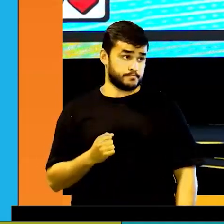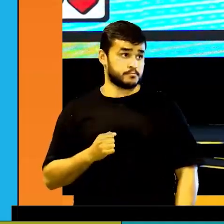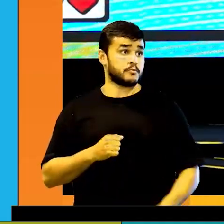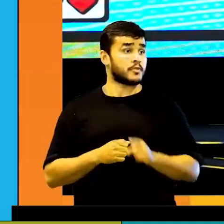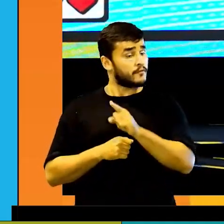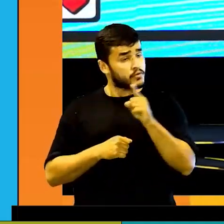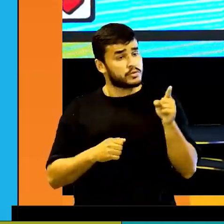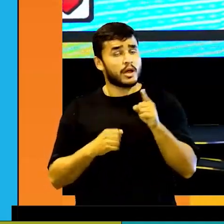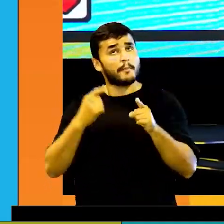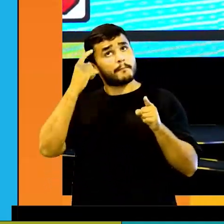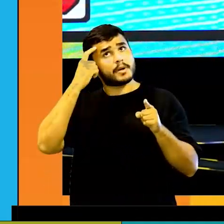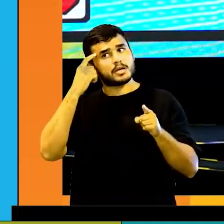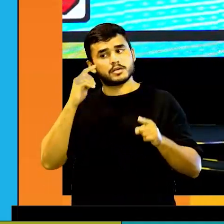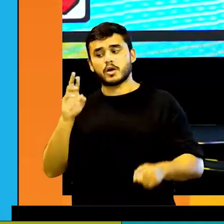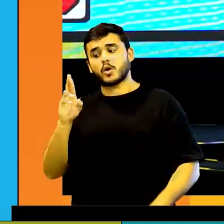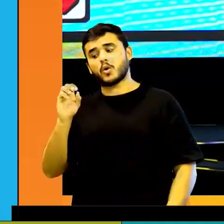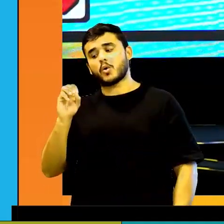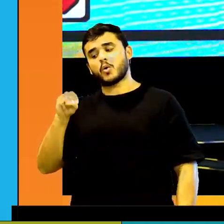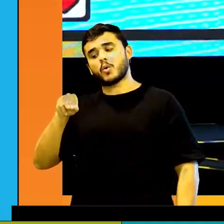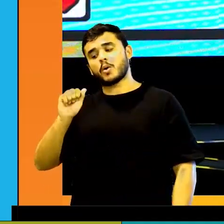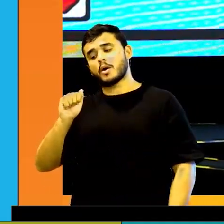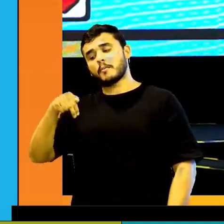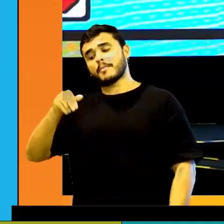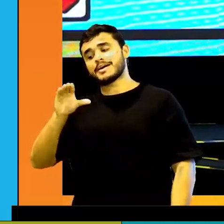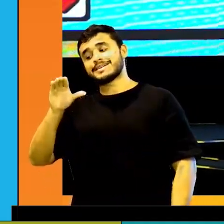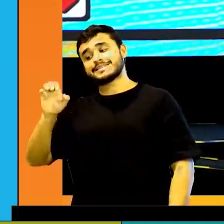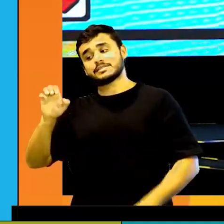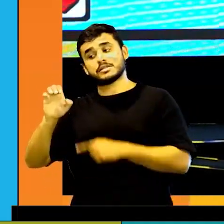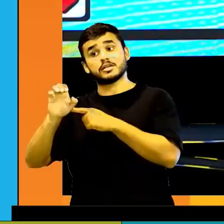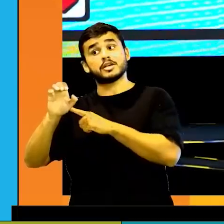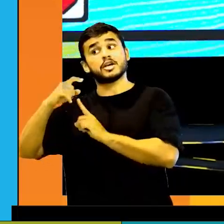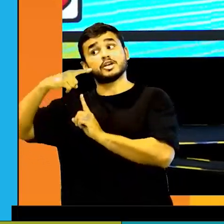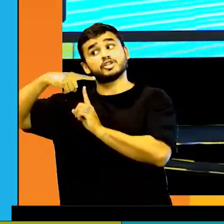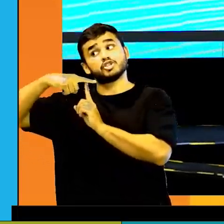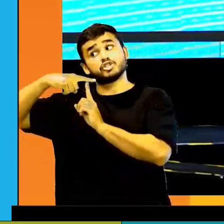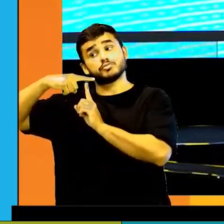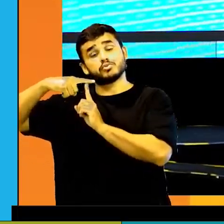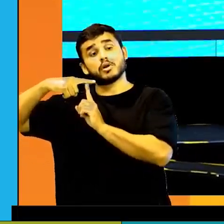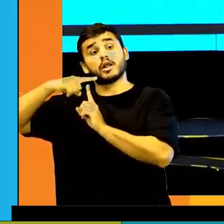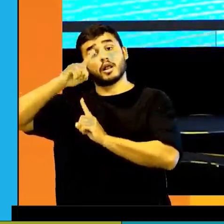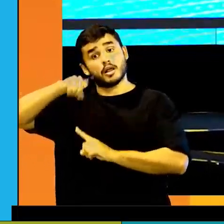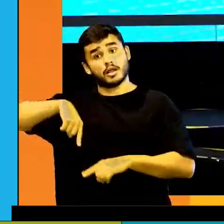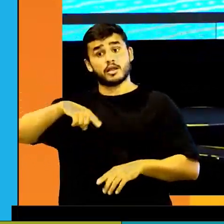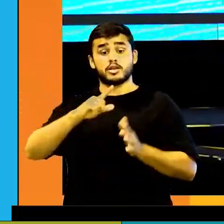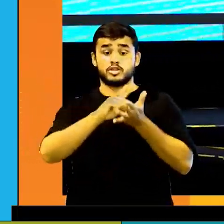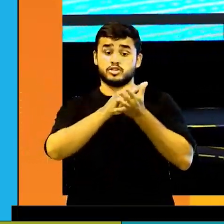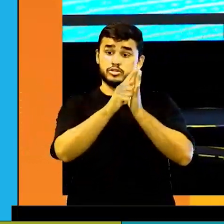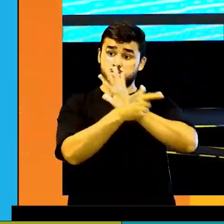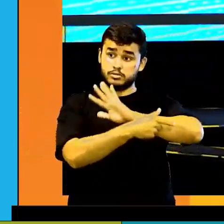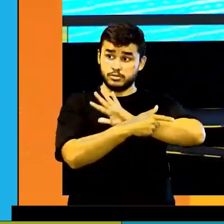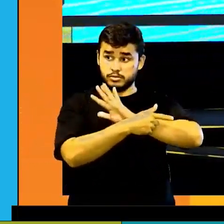palavra romance de duas formas. Primeiro, você pode usar o termo romance para se